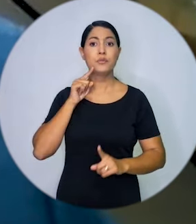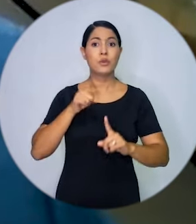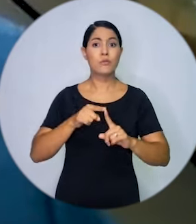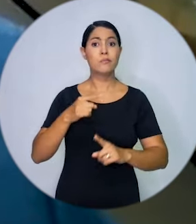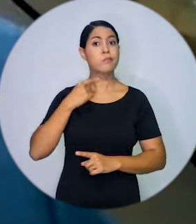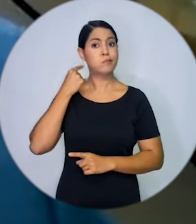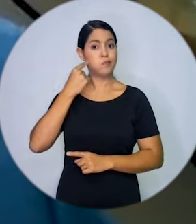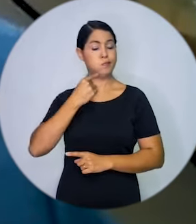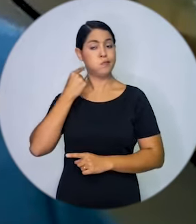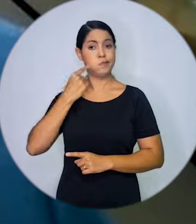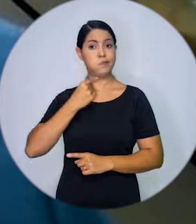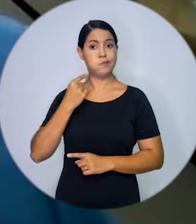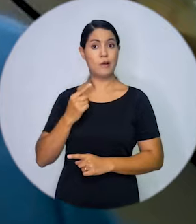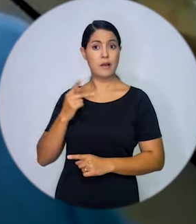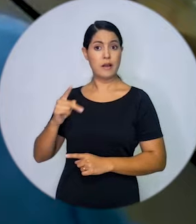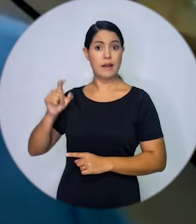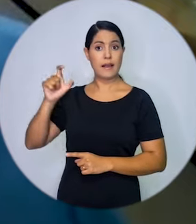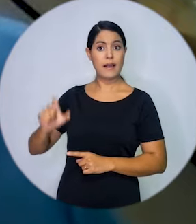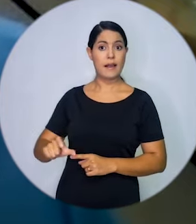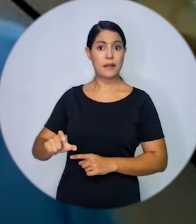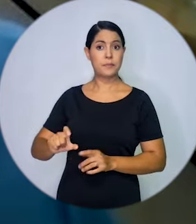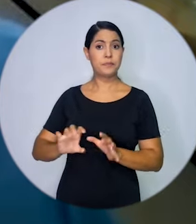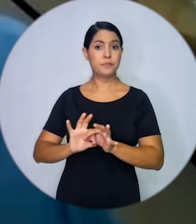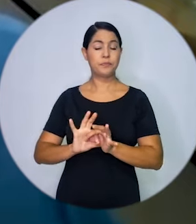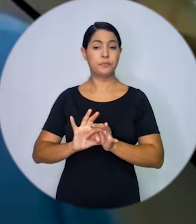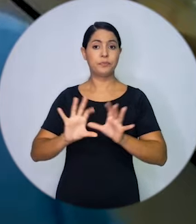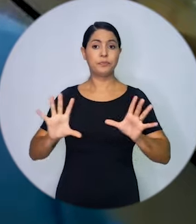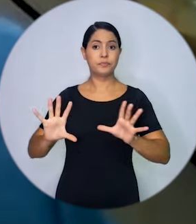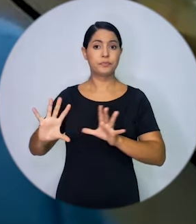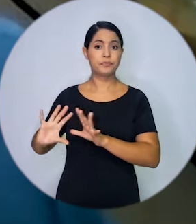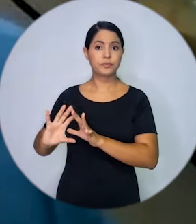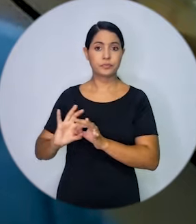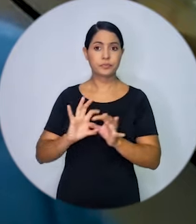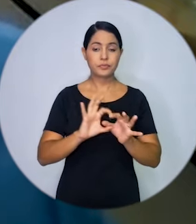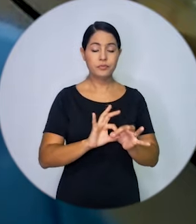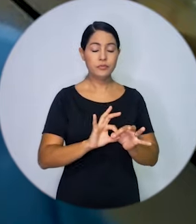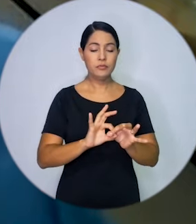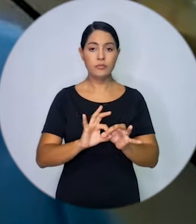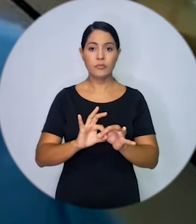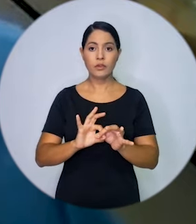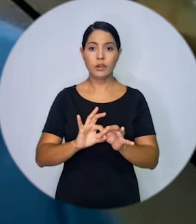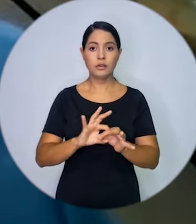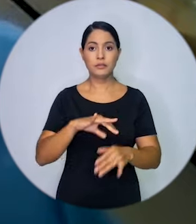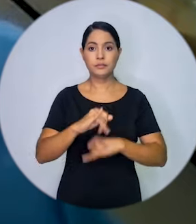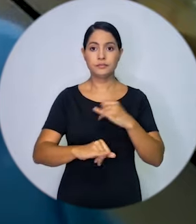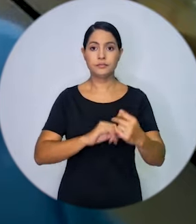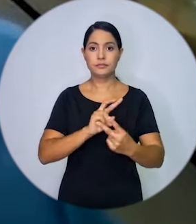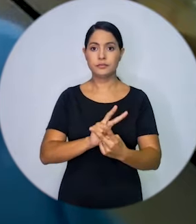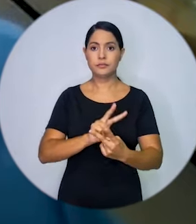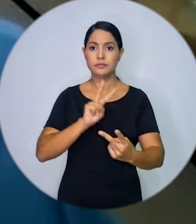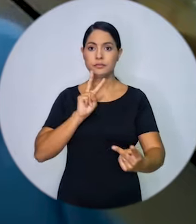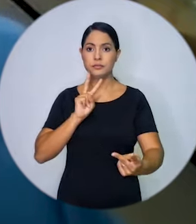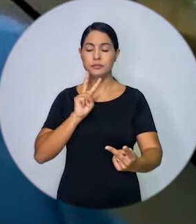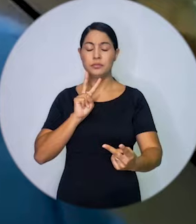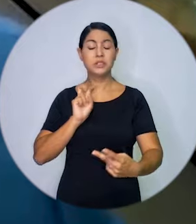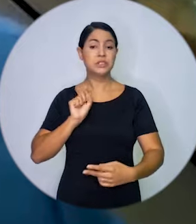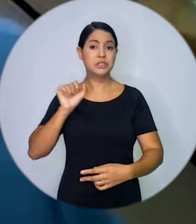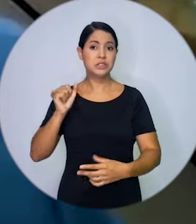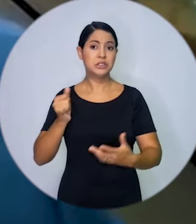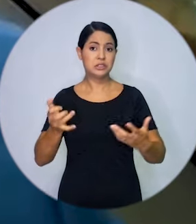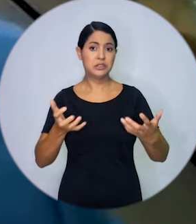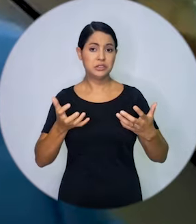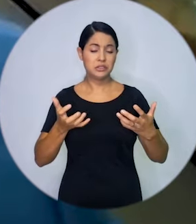fazendo com que o advogado tenha a opção de retirar do ambiente virtual esses processos que é de